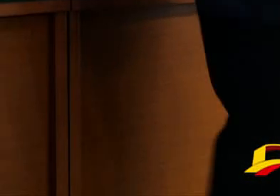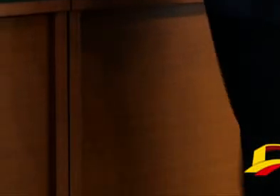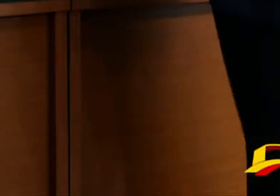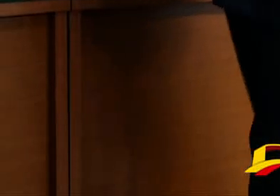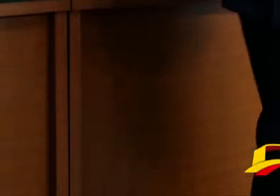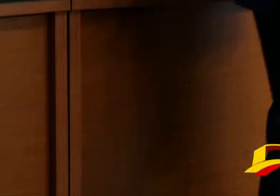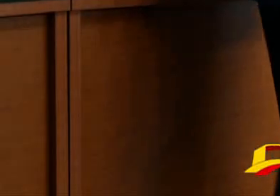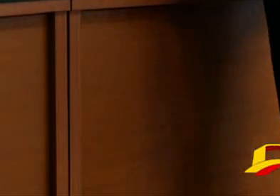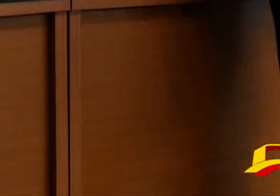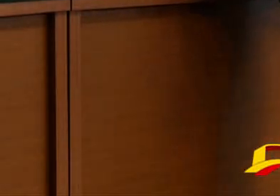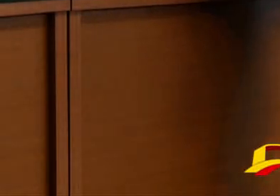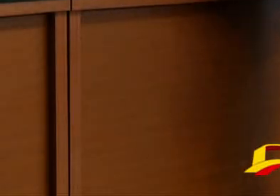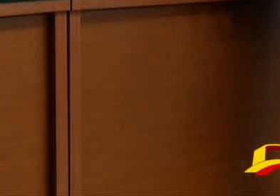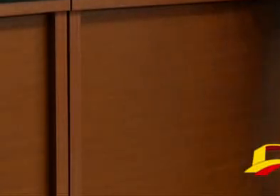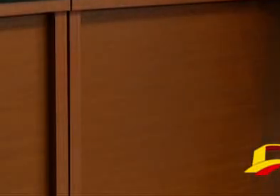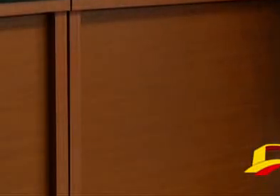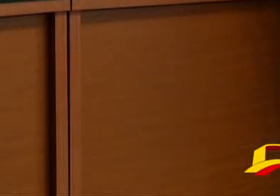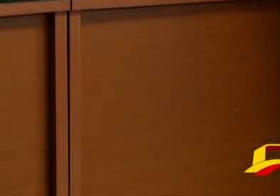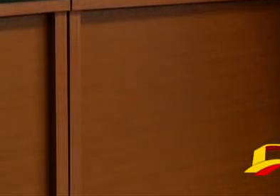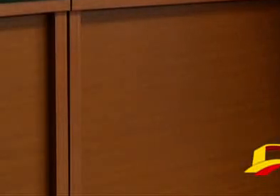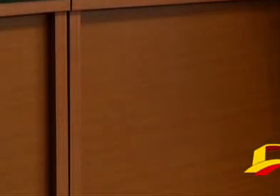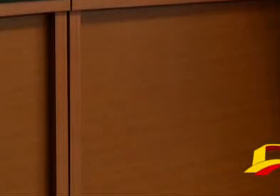discussão coloca